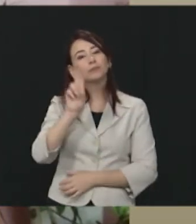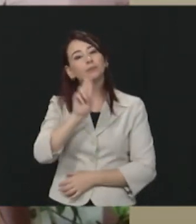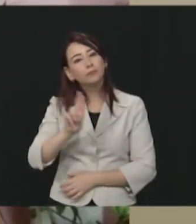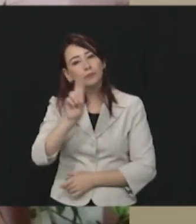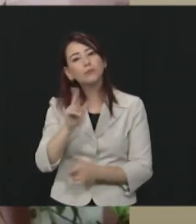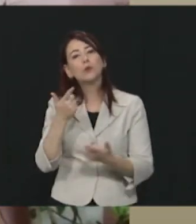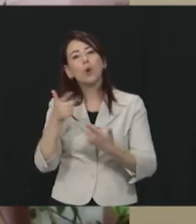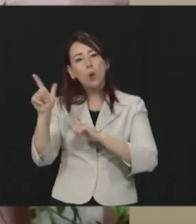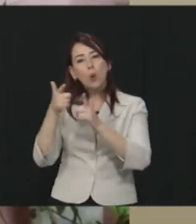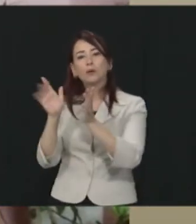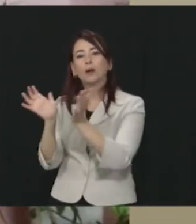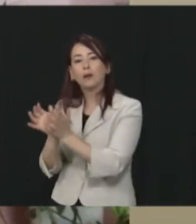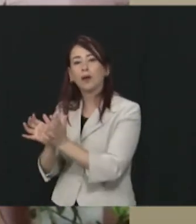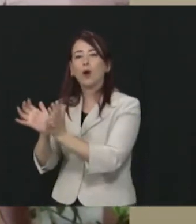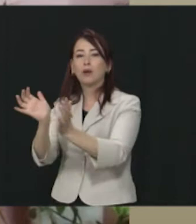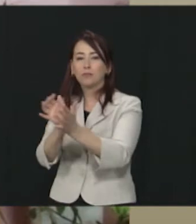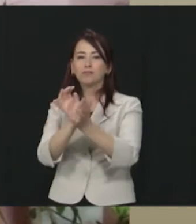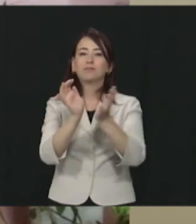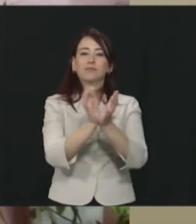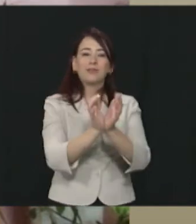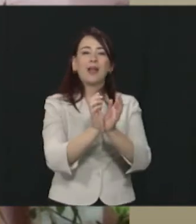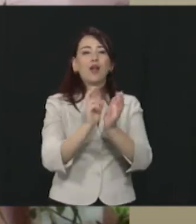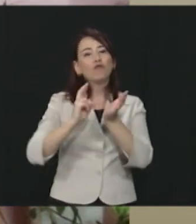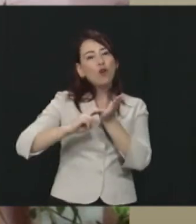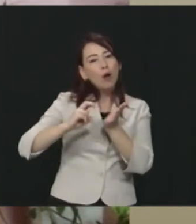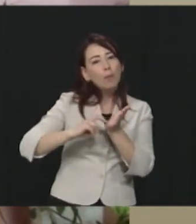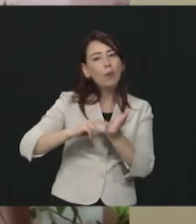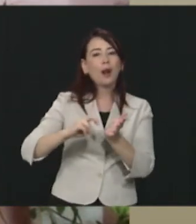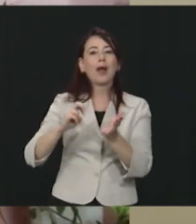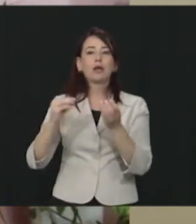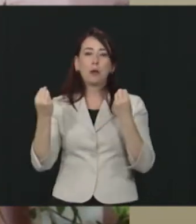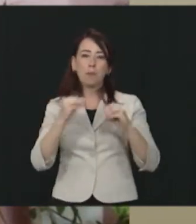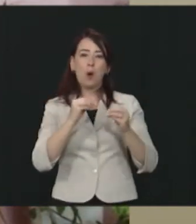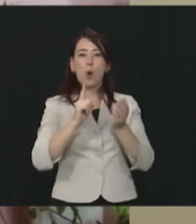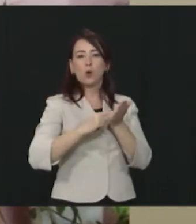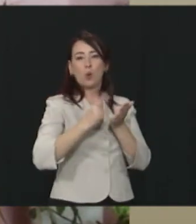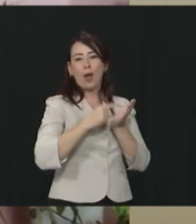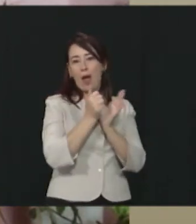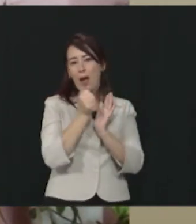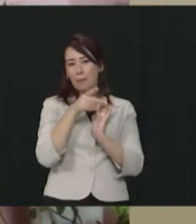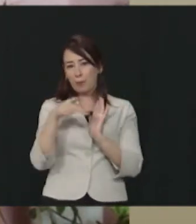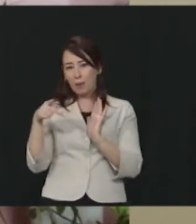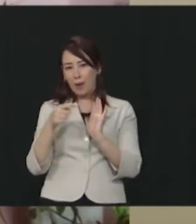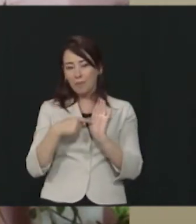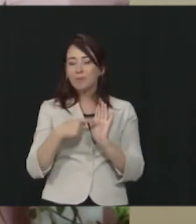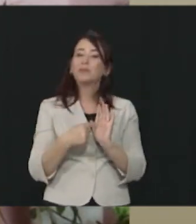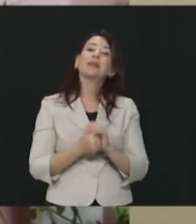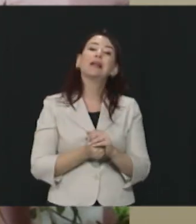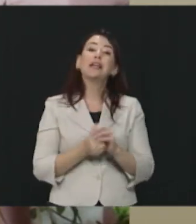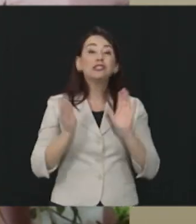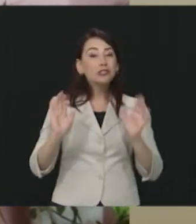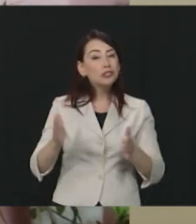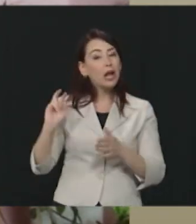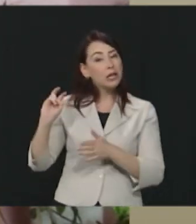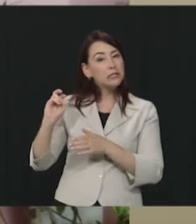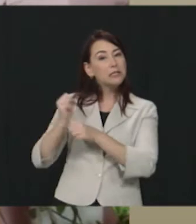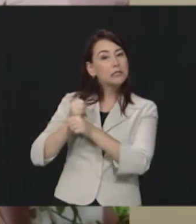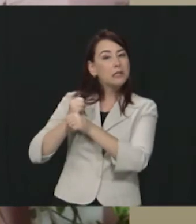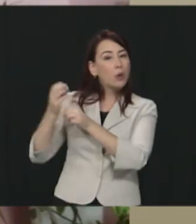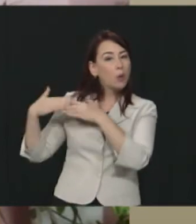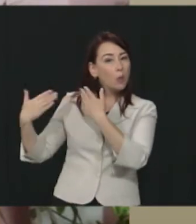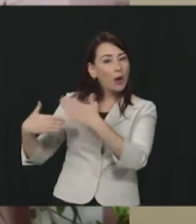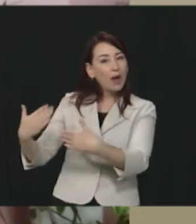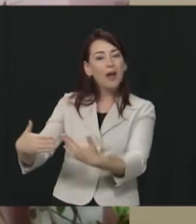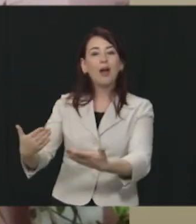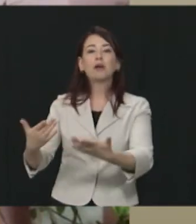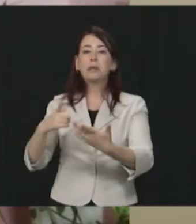né, que precisam também ser inseridas no aplicativo. Nesses 5 anos de trabalho, a gente já tem muitos